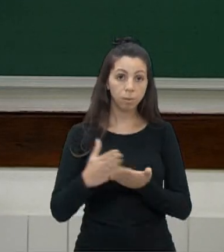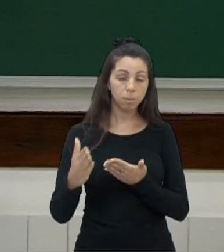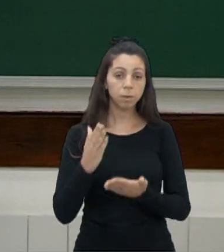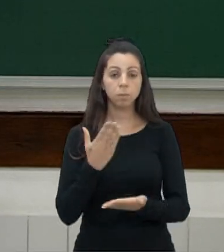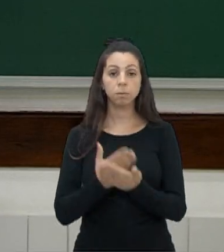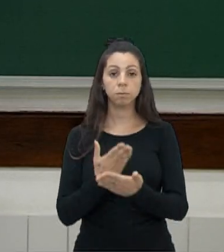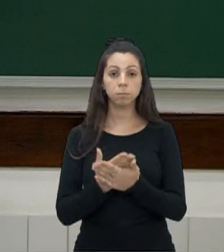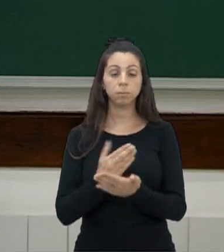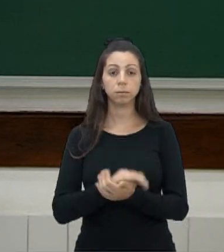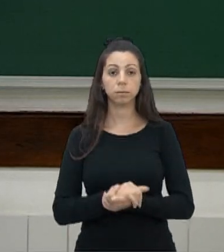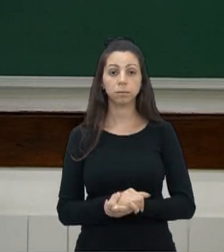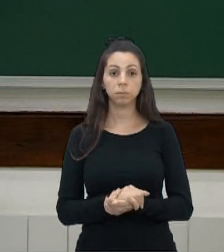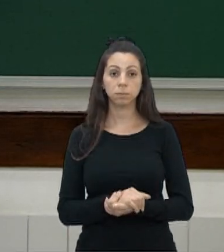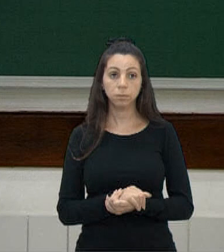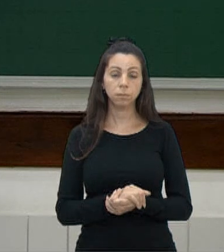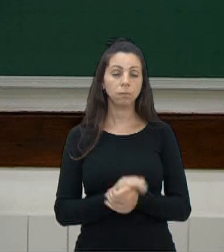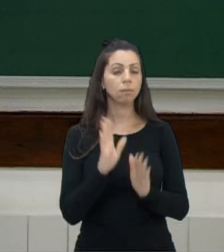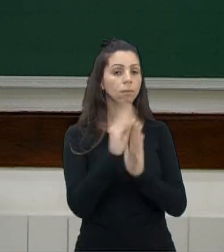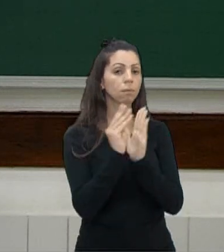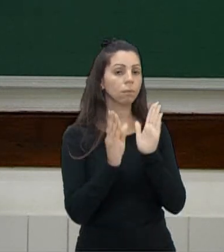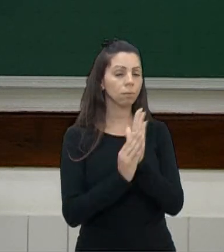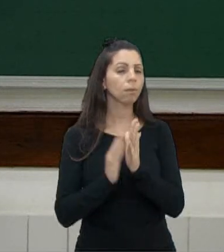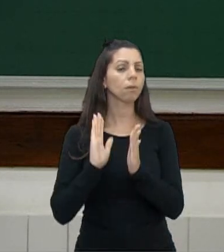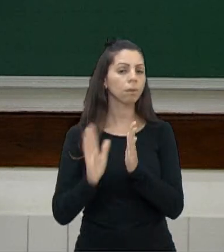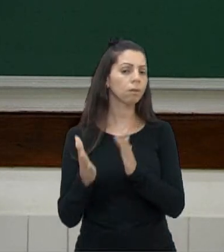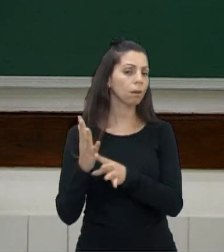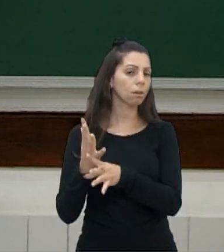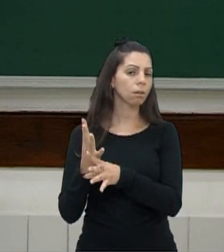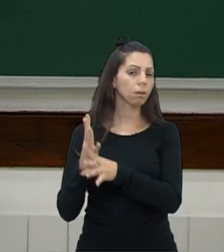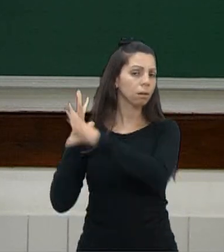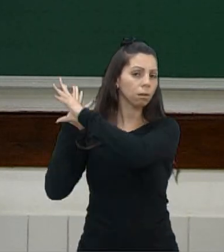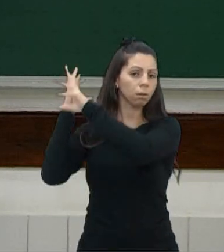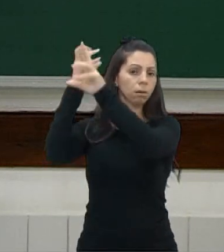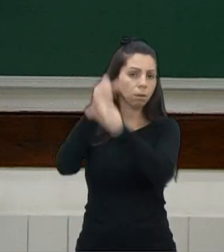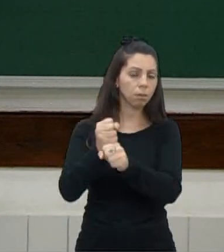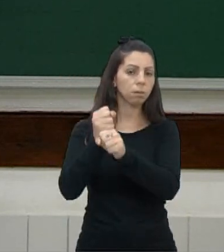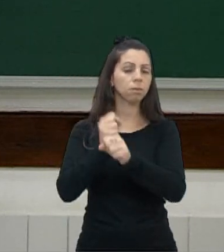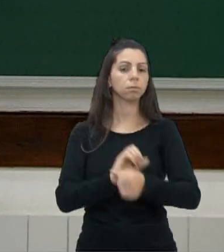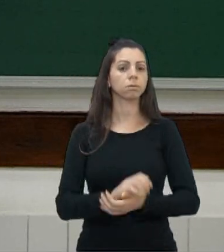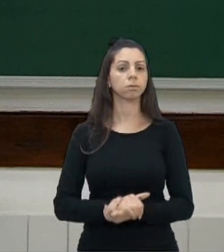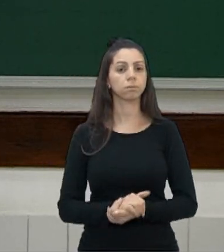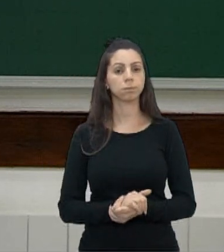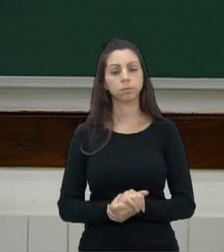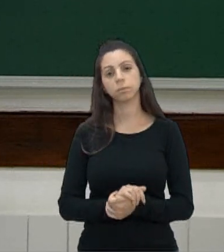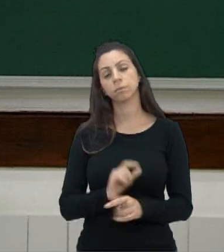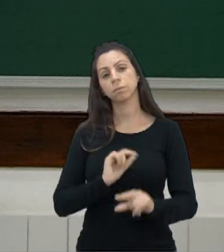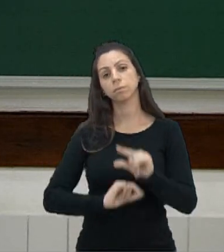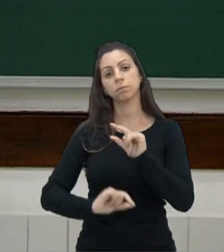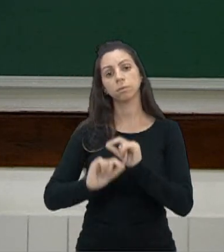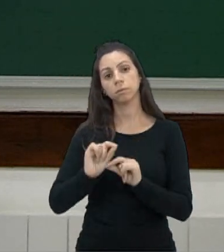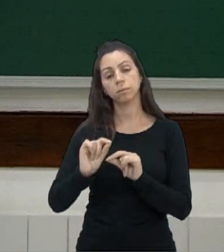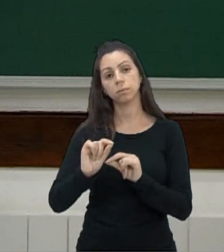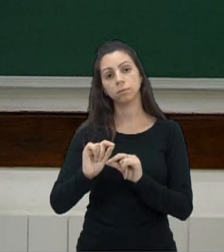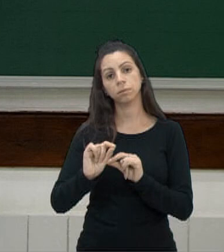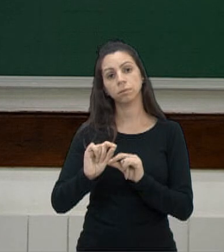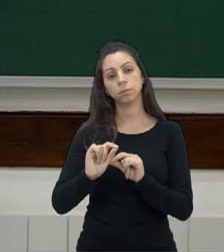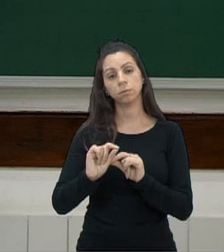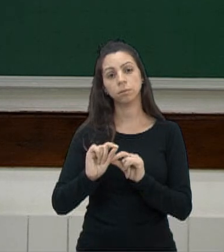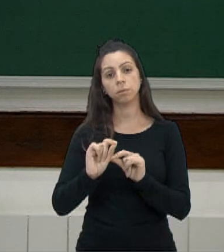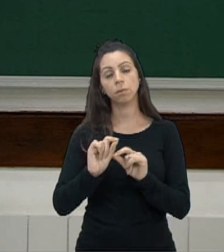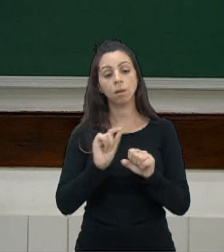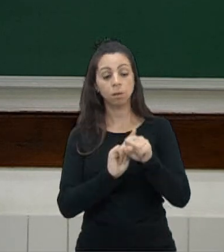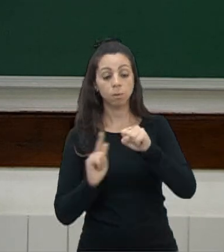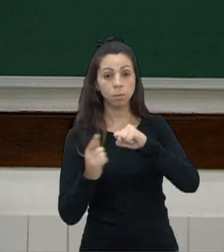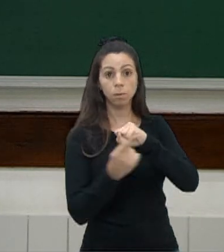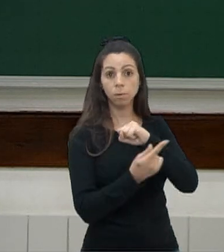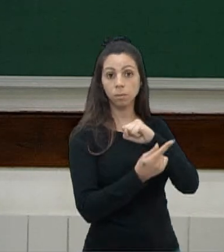aula tratando um pouquinho de alguns conteúdos que já foram vistos anteriormente, onde falamos já anteriormente sobre a